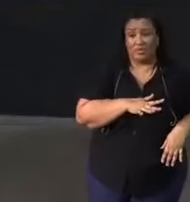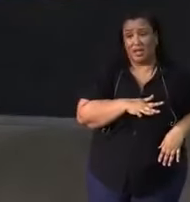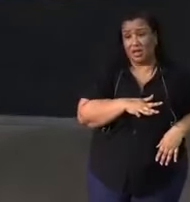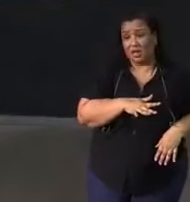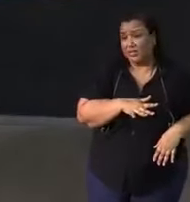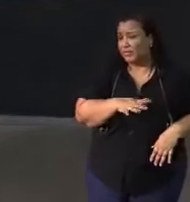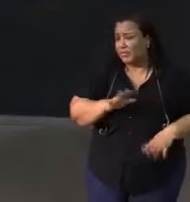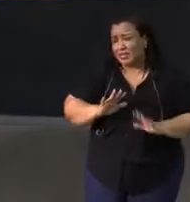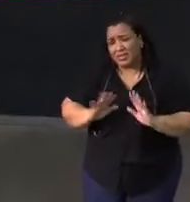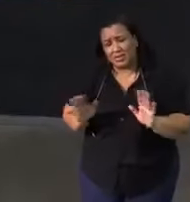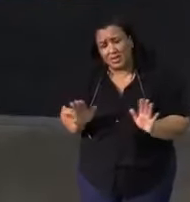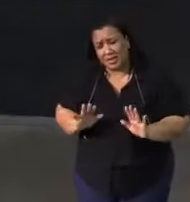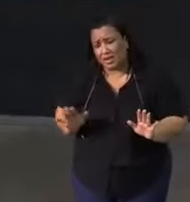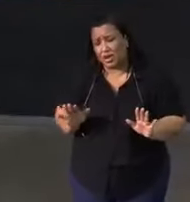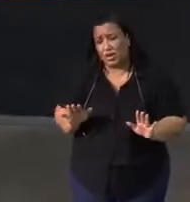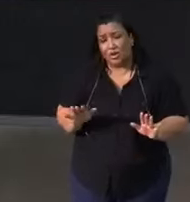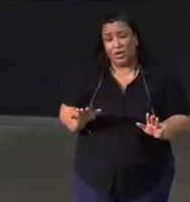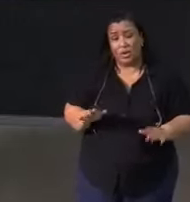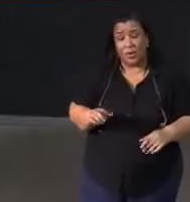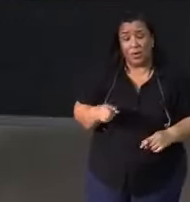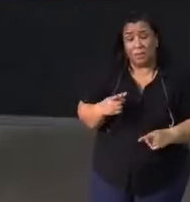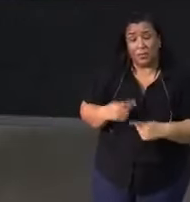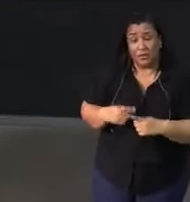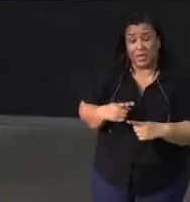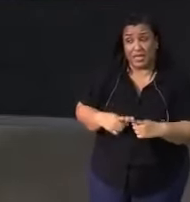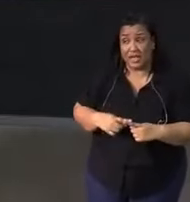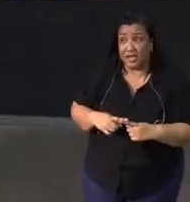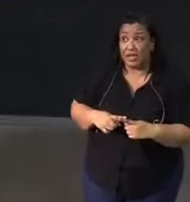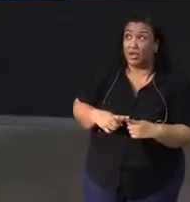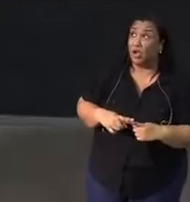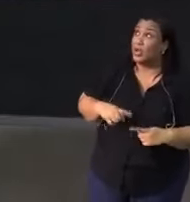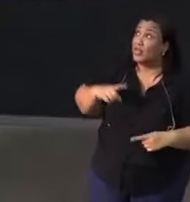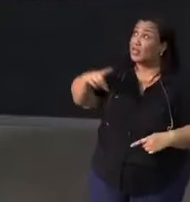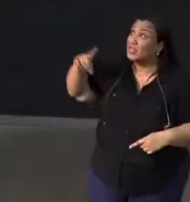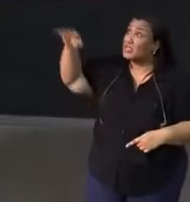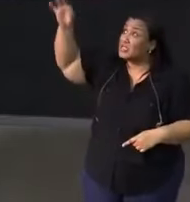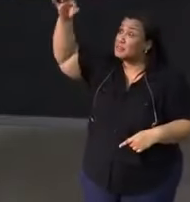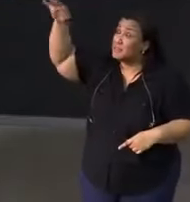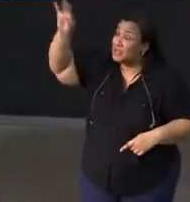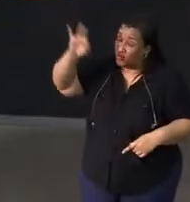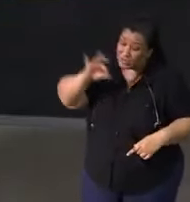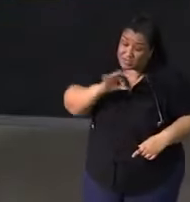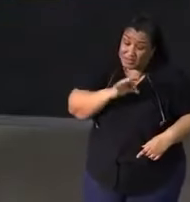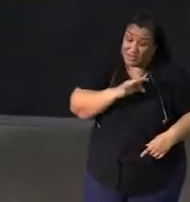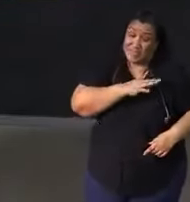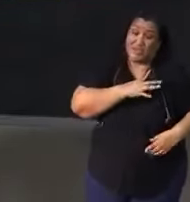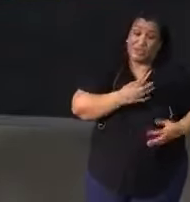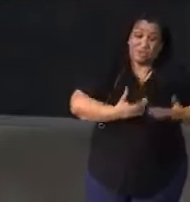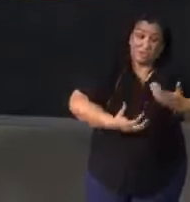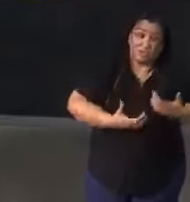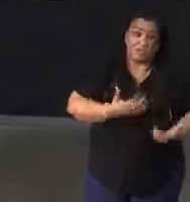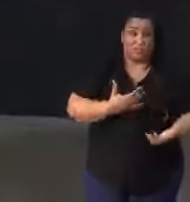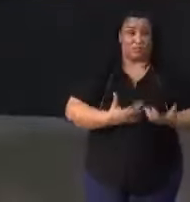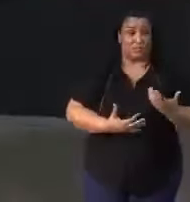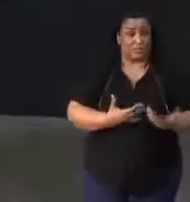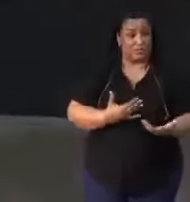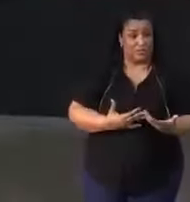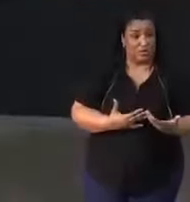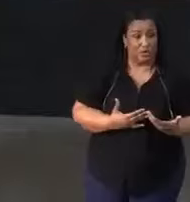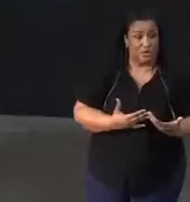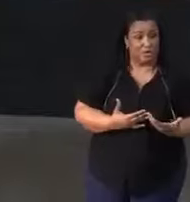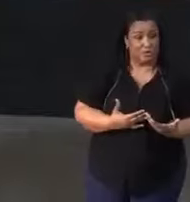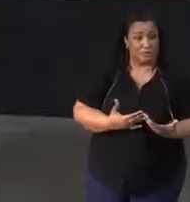irmão, você não é coitado, porque dentro de você tem o fogo do Espírito Santo de Deus. Não há